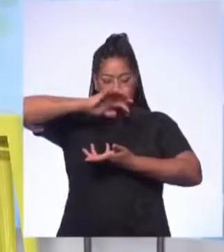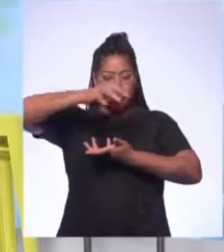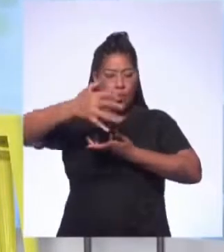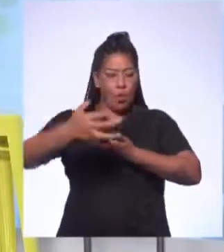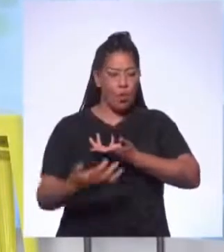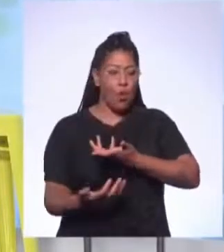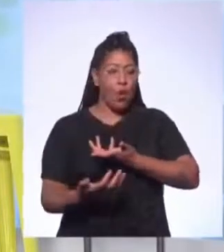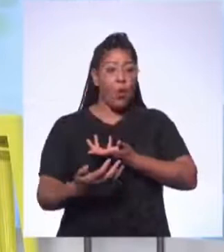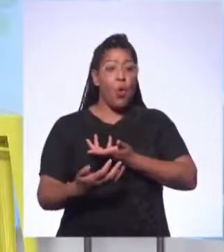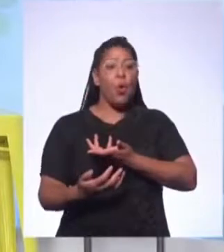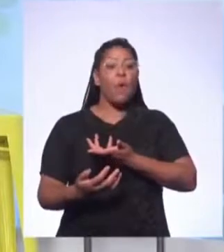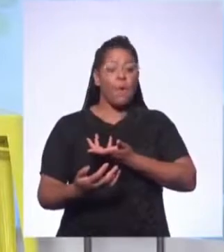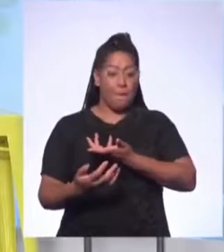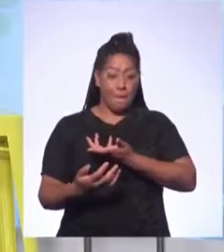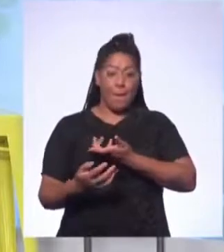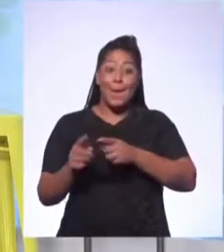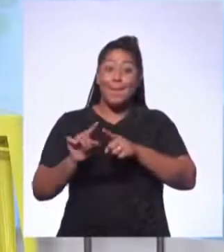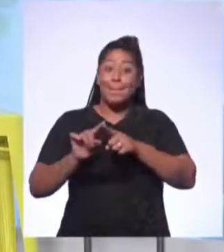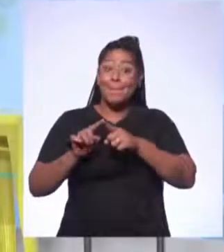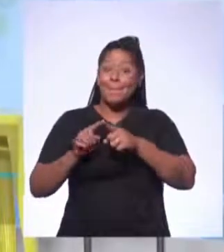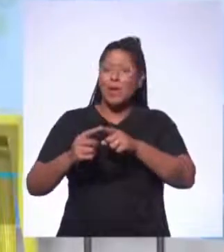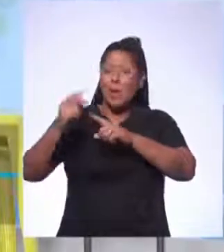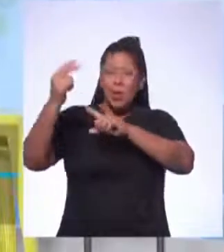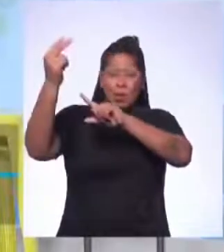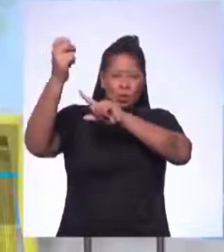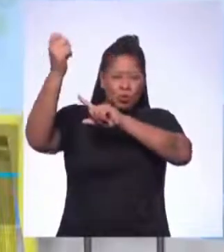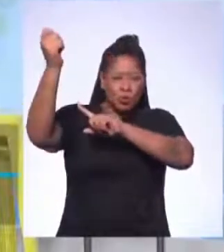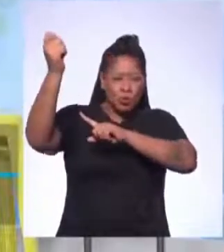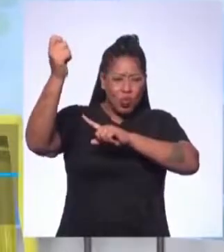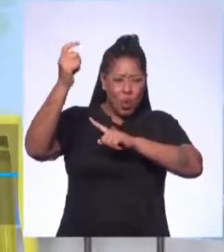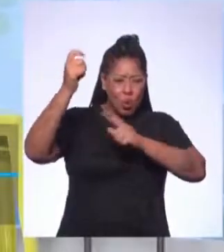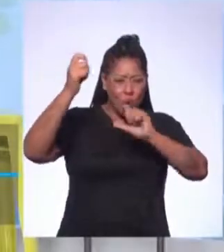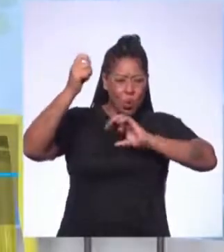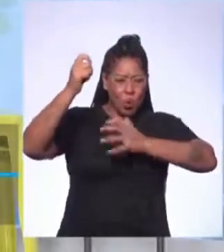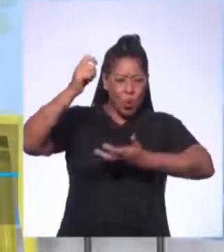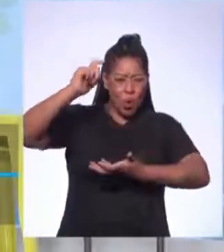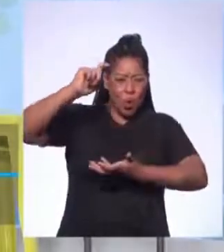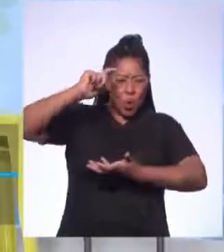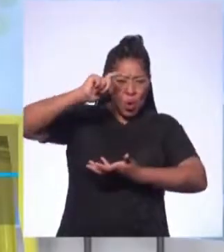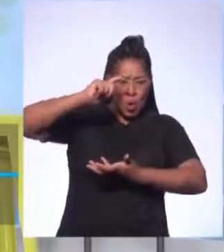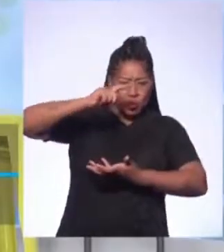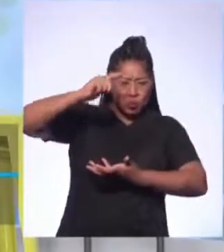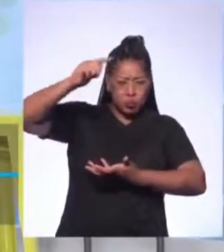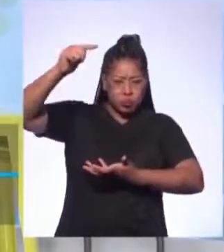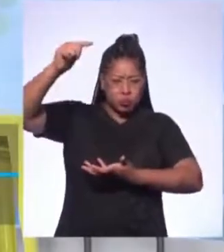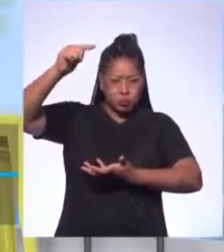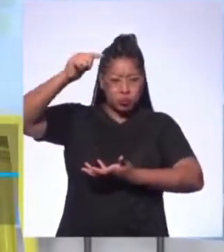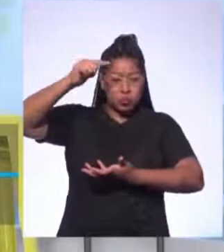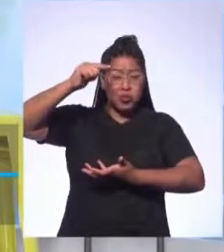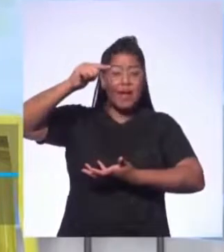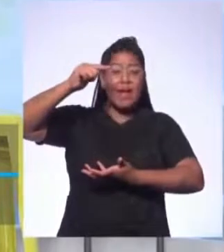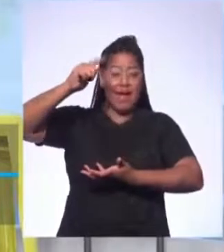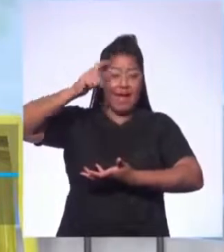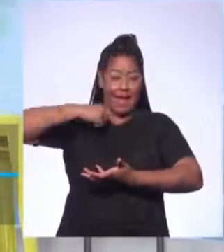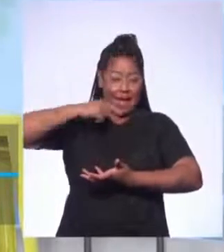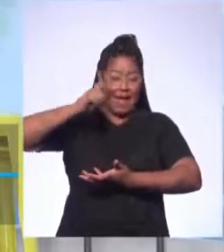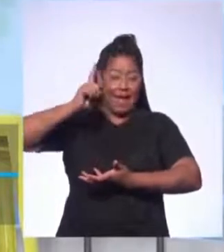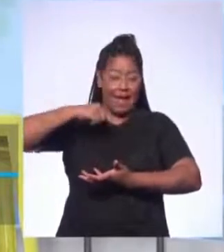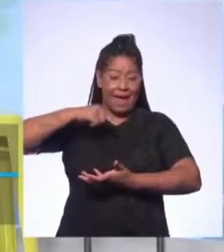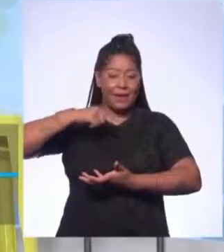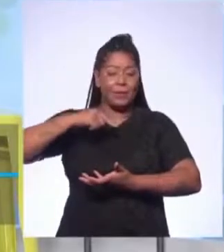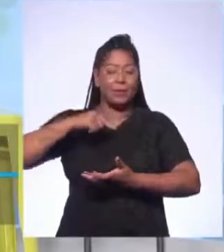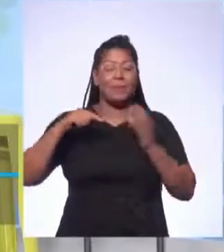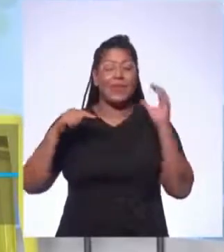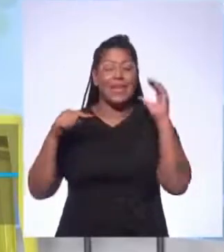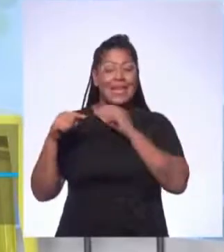calor é intenso por conta da grande atividade do Sol, certo? Do hidrogênio e